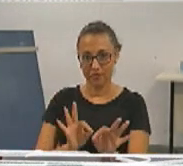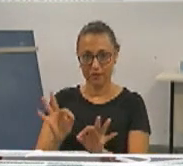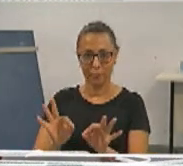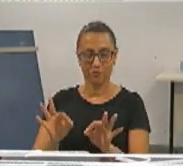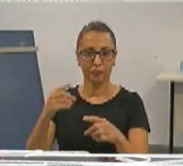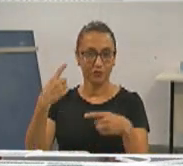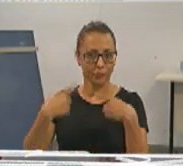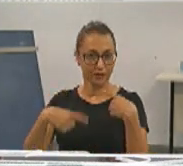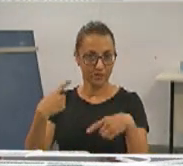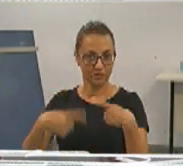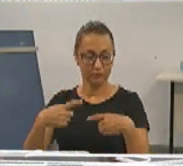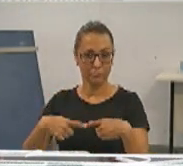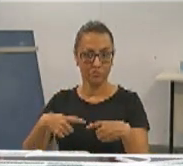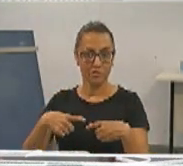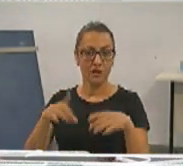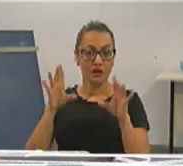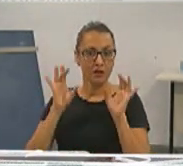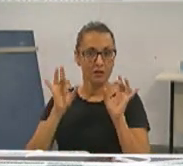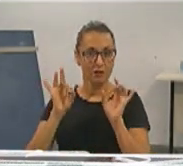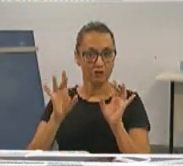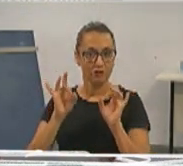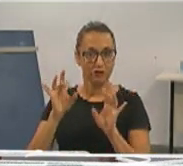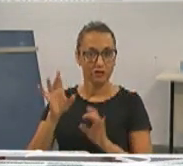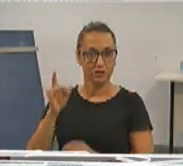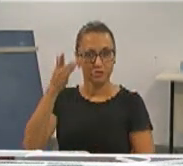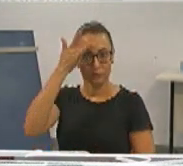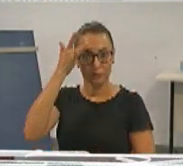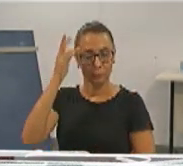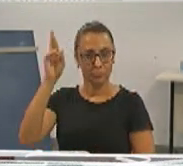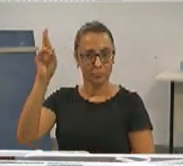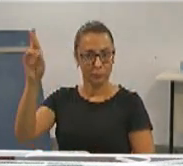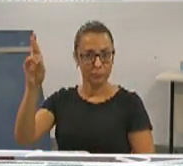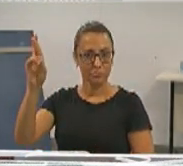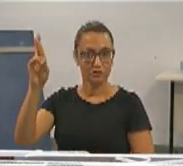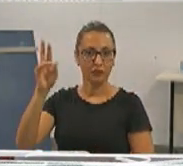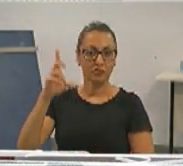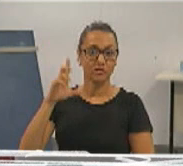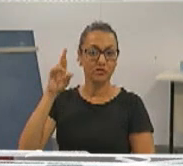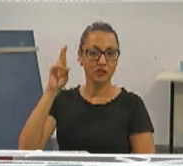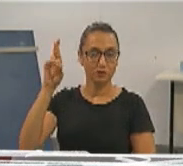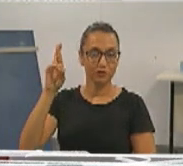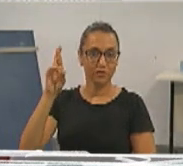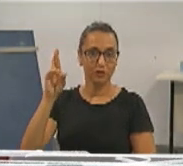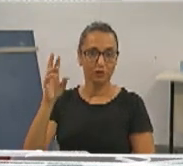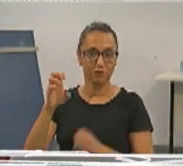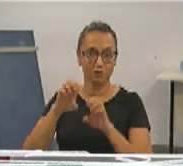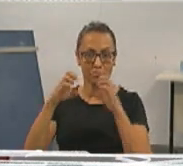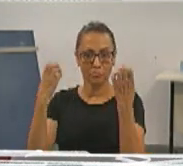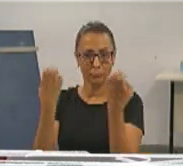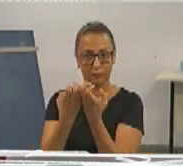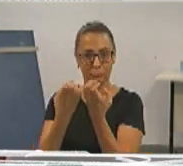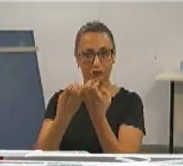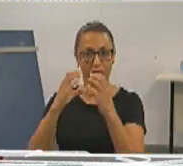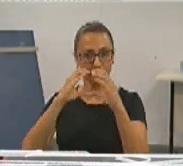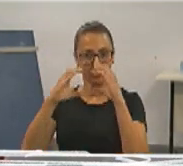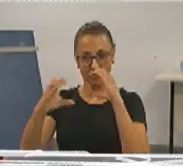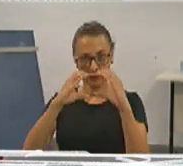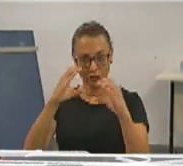debate, especialmente a divisão de eventos da comunicação, tanto da UFGD quanto do